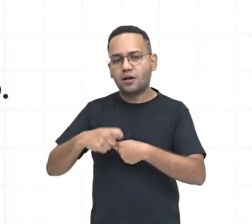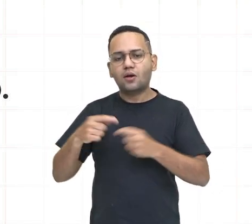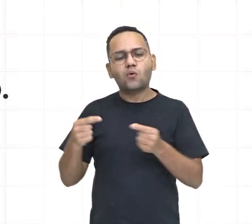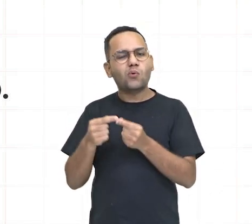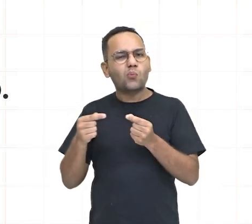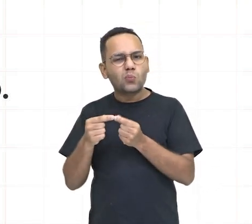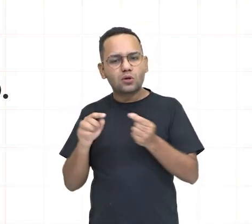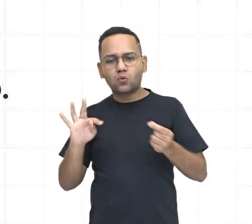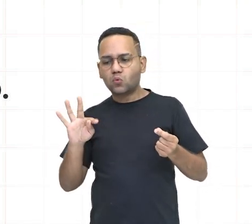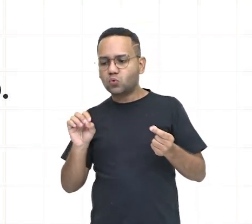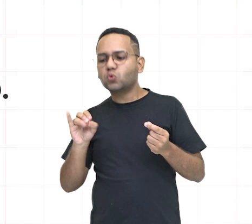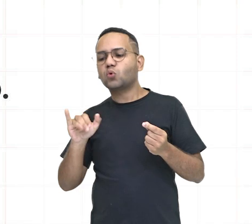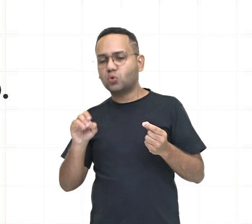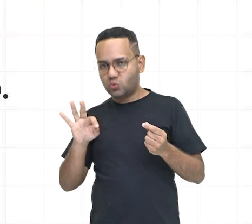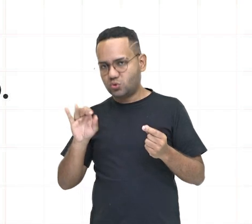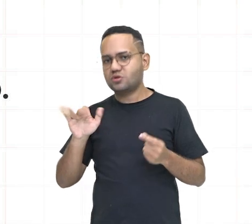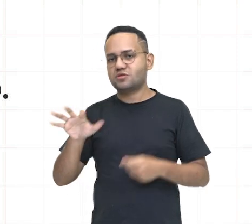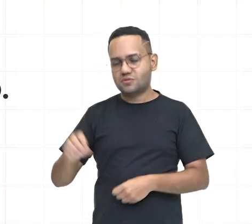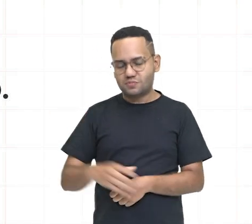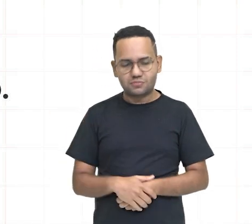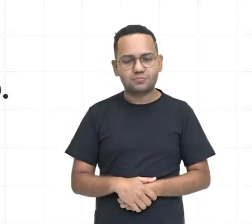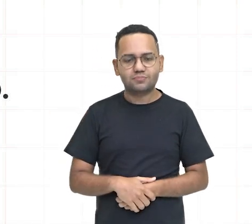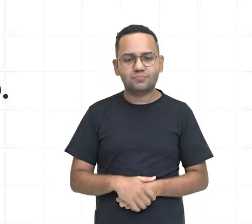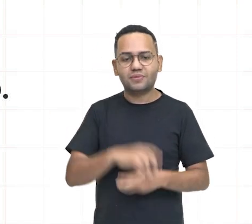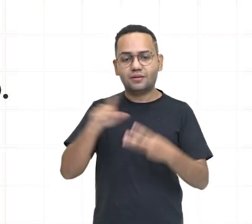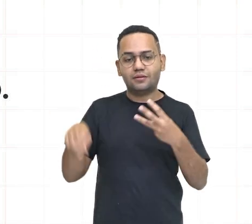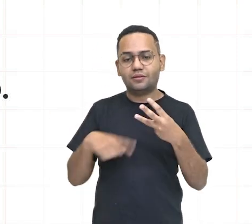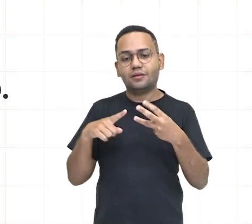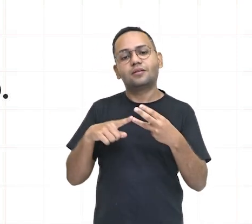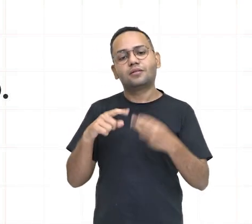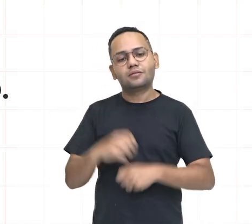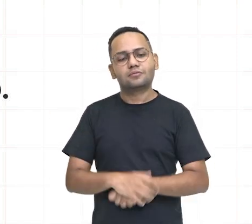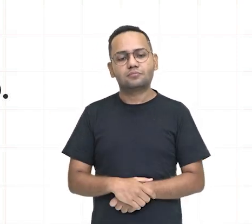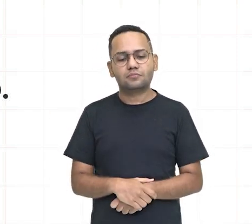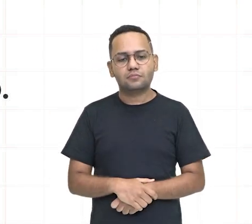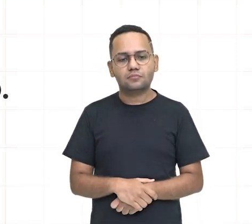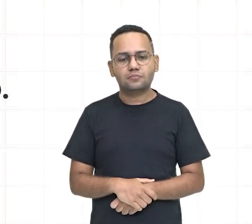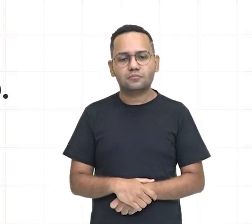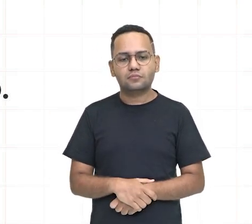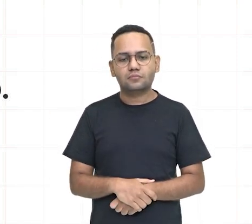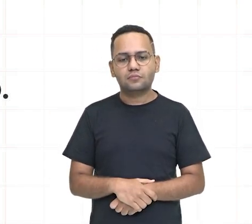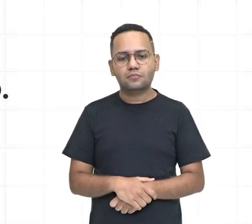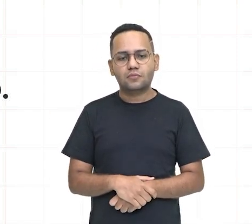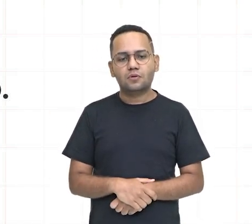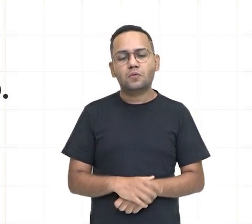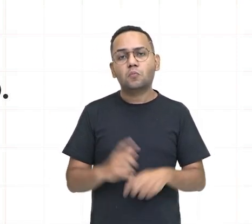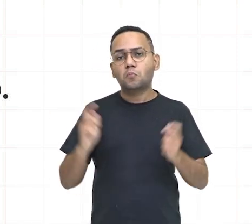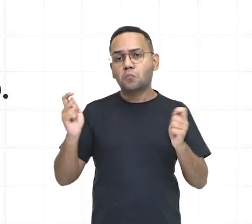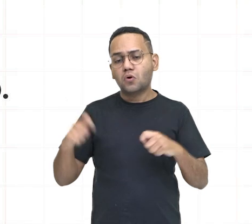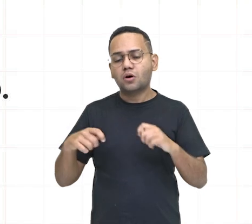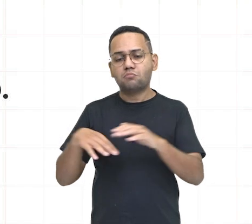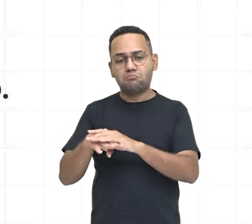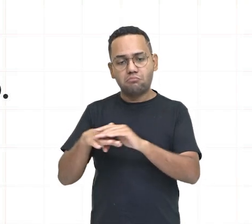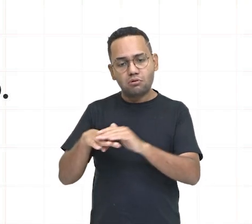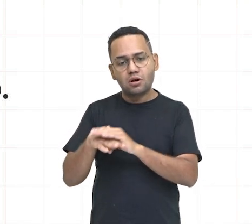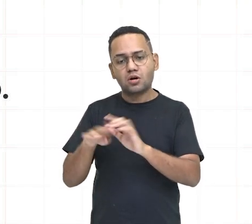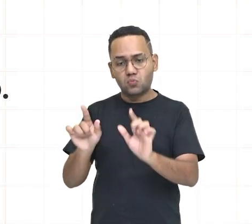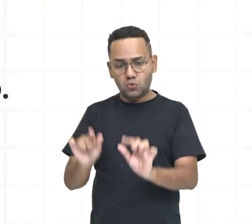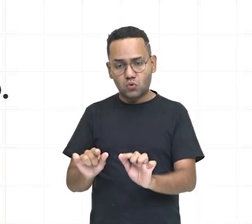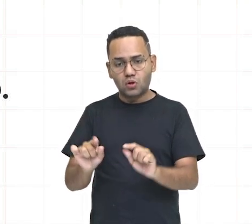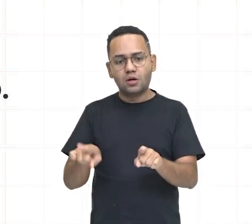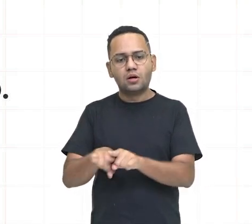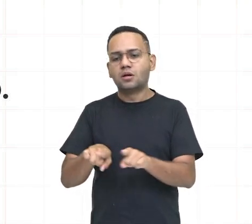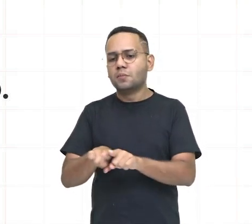toyotismo. Permite diminuir estocagem e a produção fica relacionada à capacidade